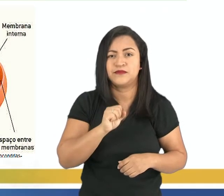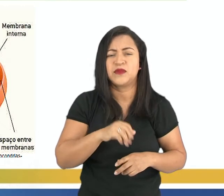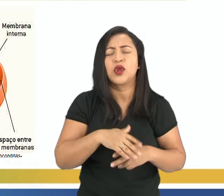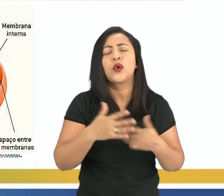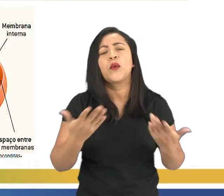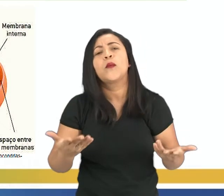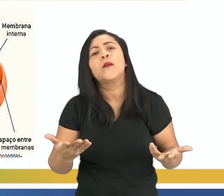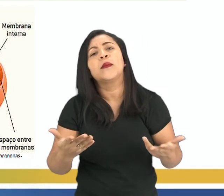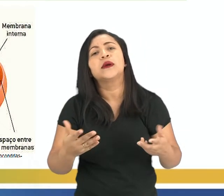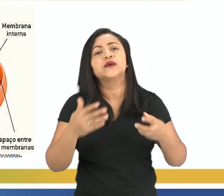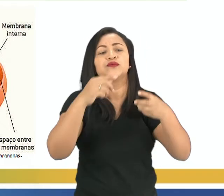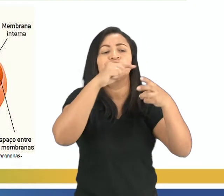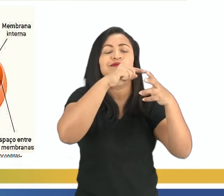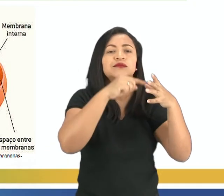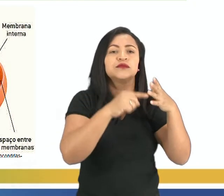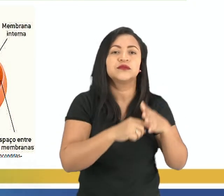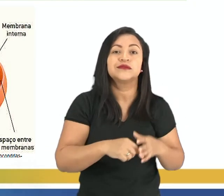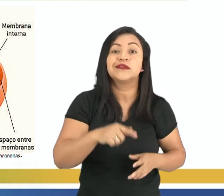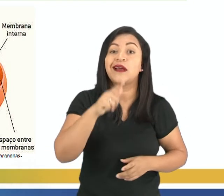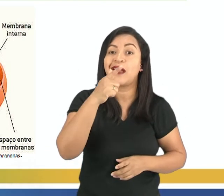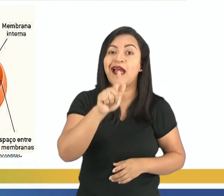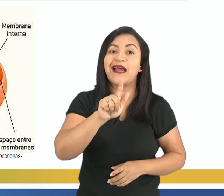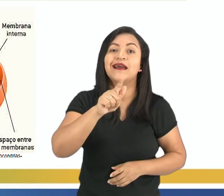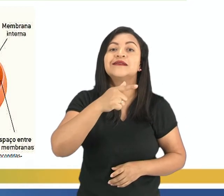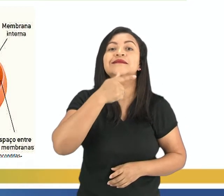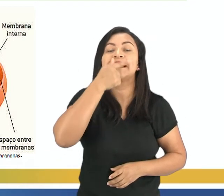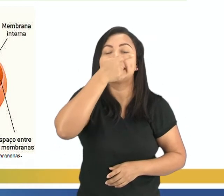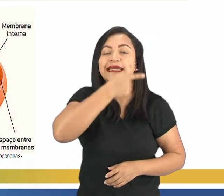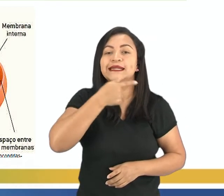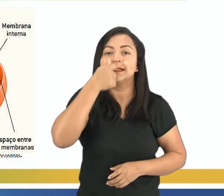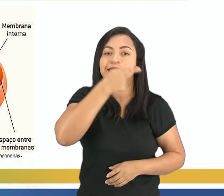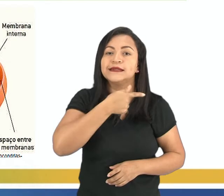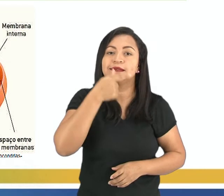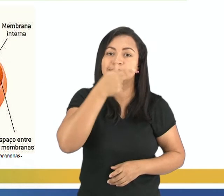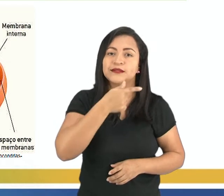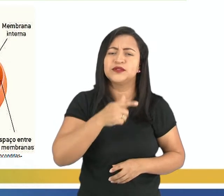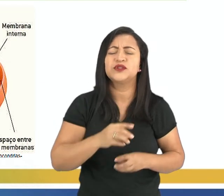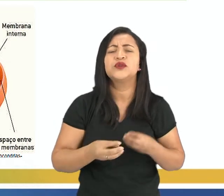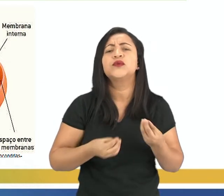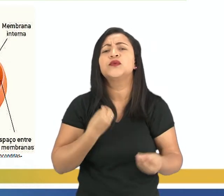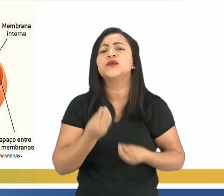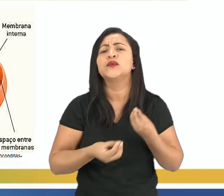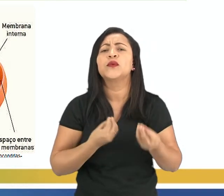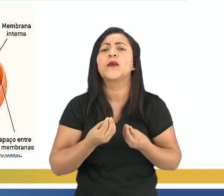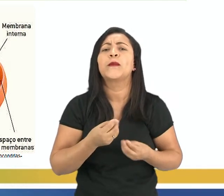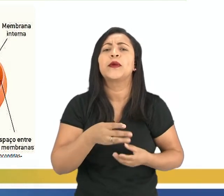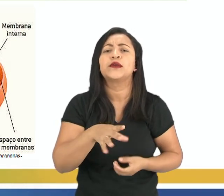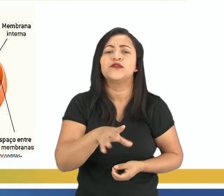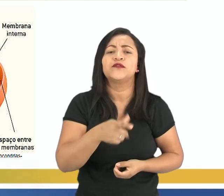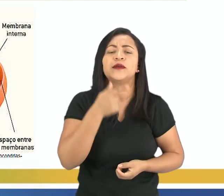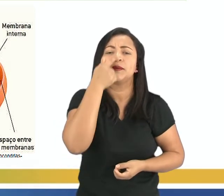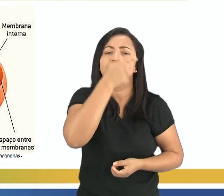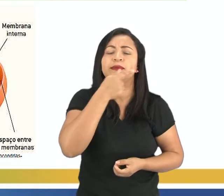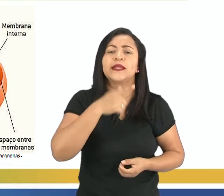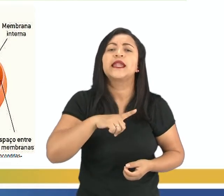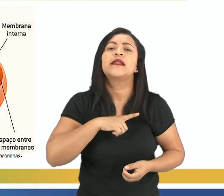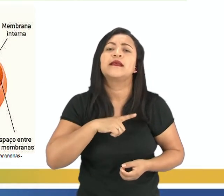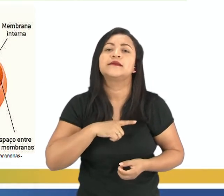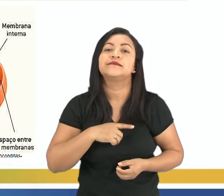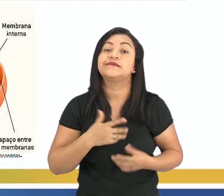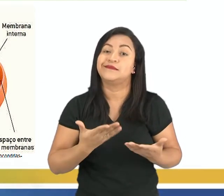substâncias orgânicas? Vai ser a glicose. Como que a gente vai adquirir essa glicose no nosso corpo? Através